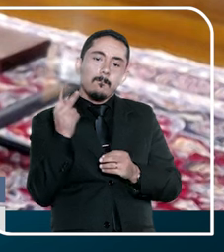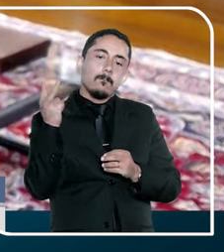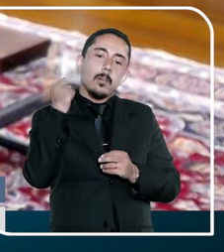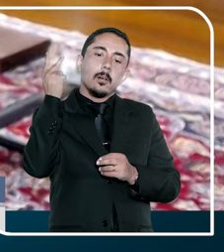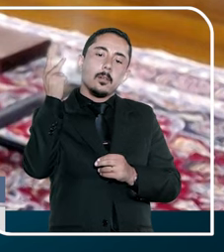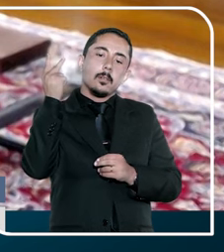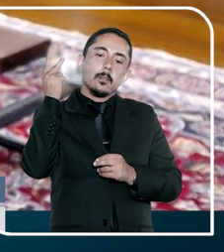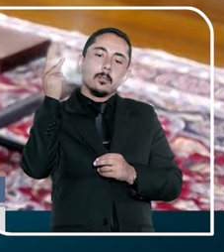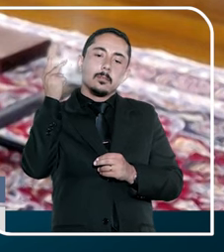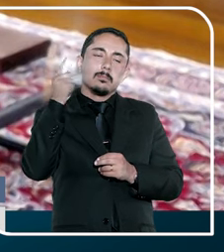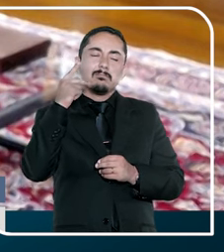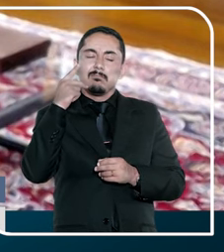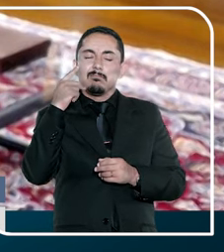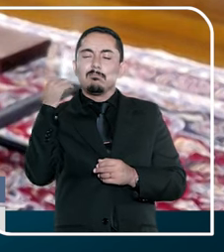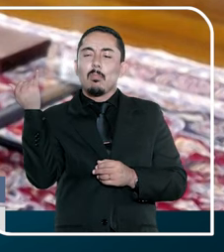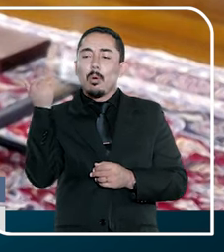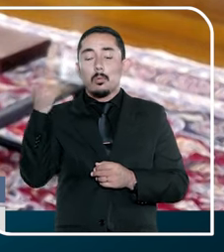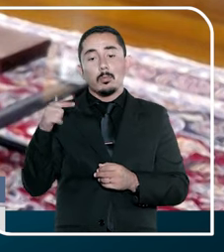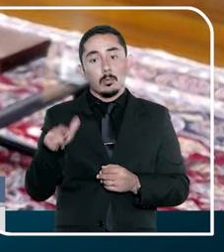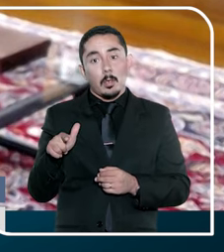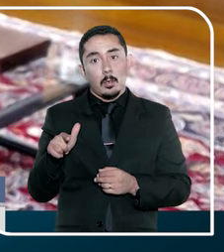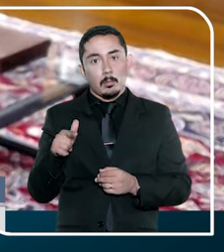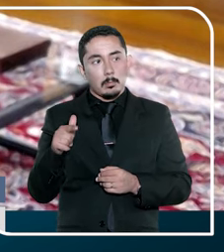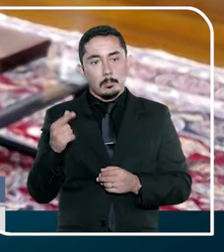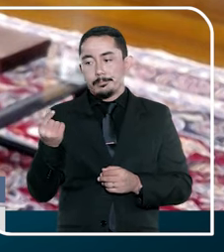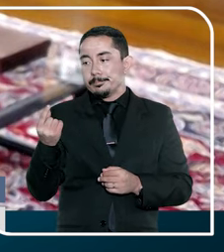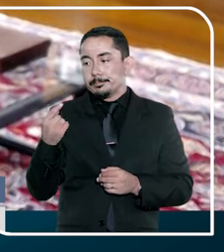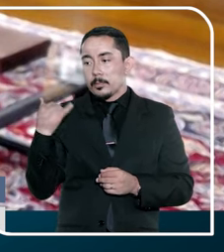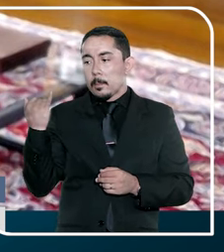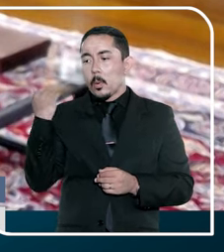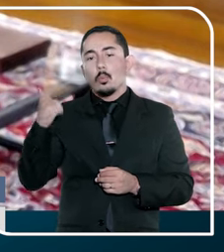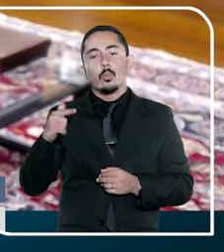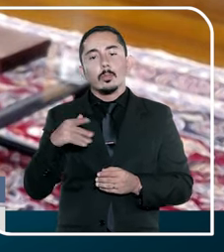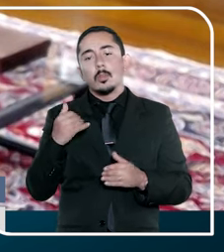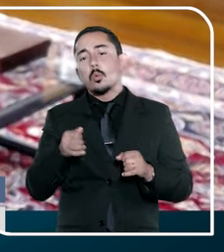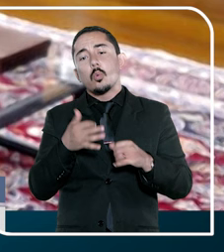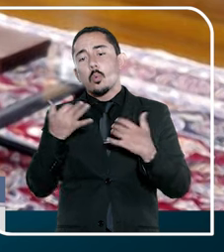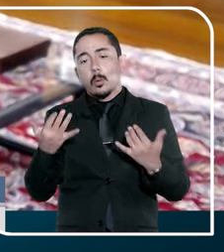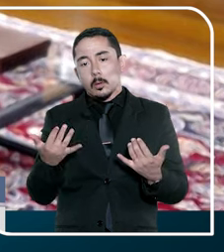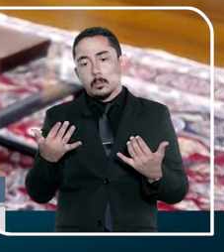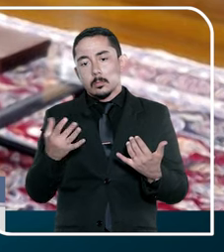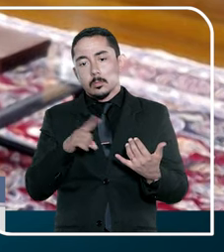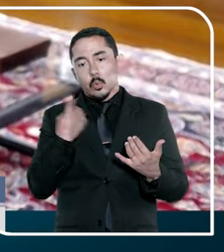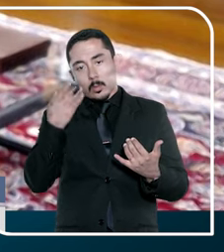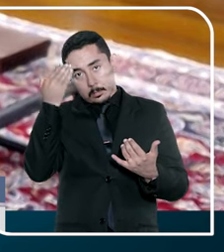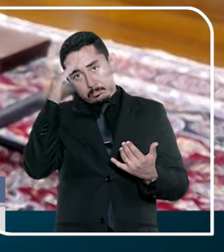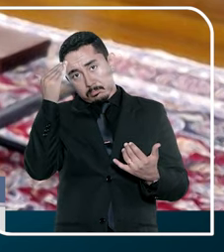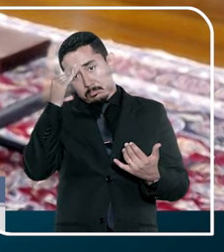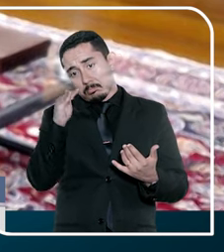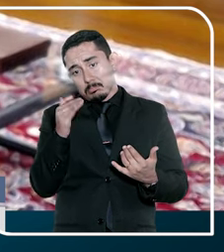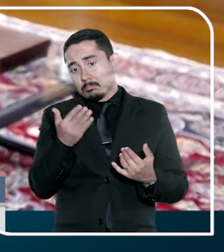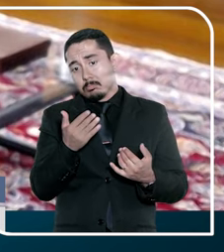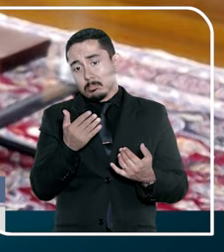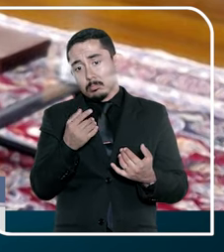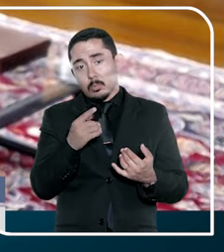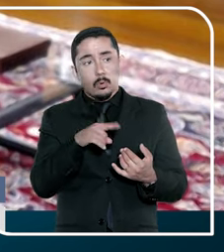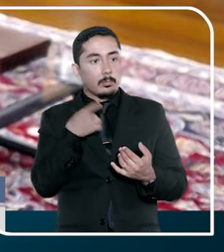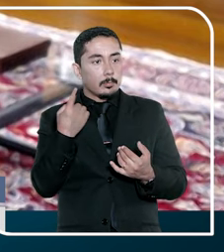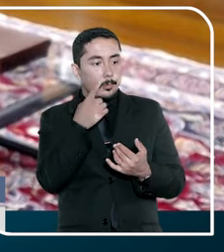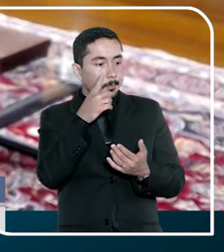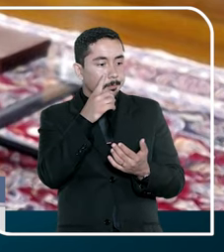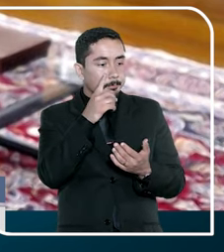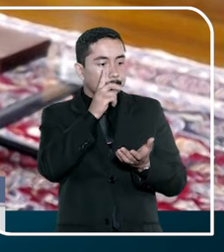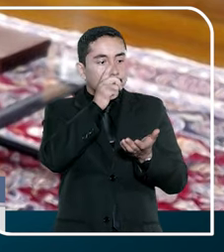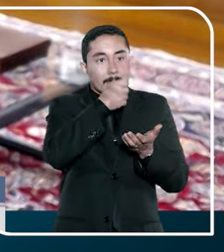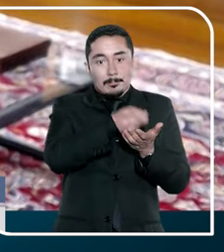insignificante do ponto de vista monetário né então nós entendemos que foi uma uma um arbitramento nosso digamos assim porque a lei não